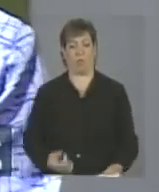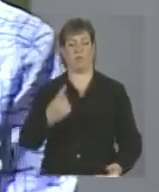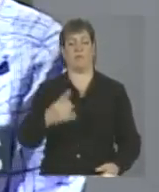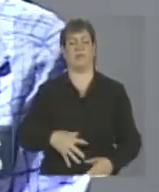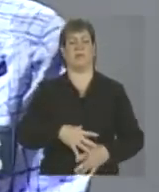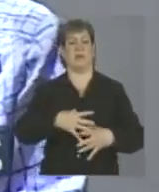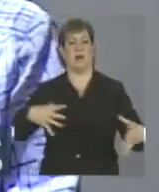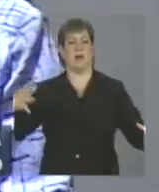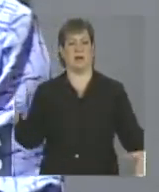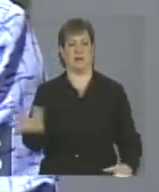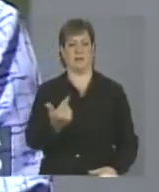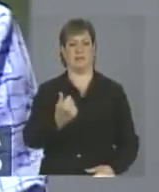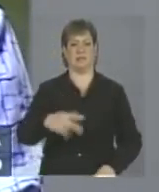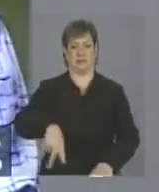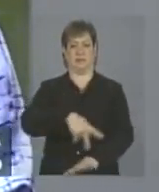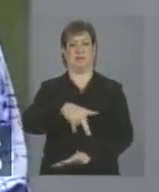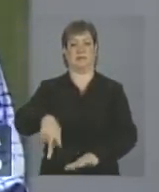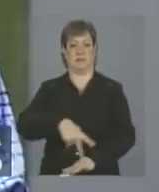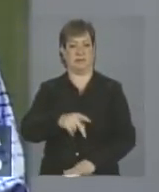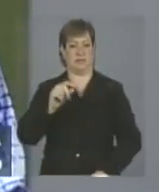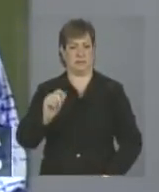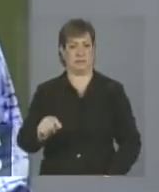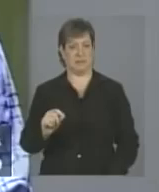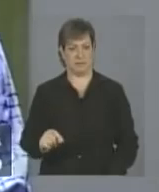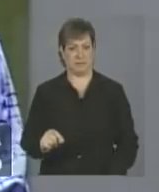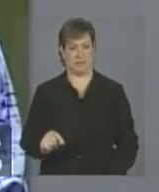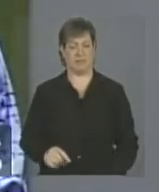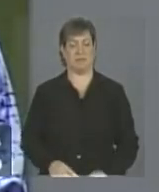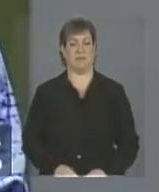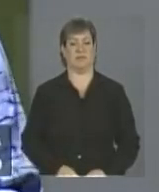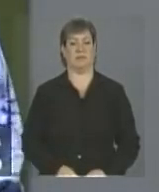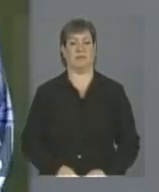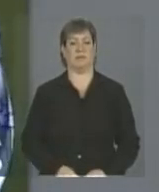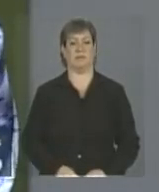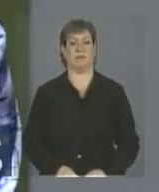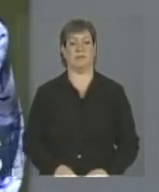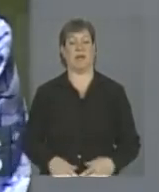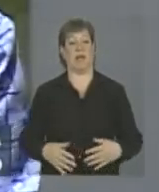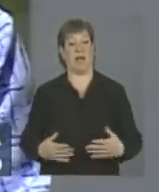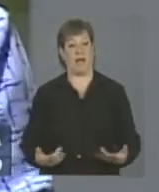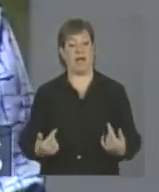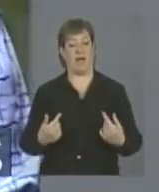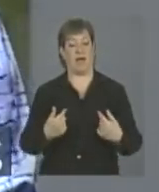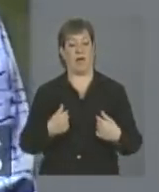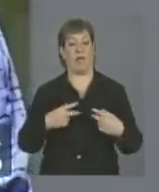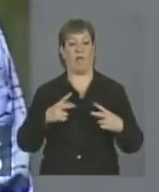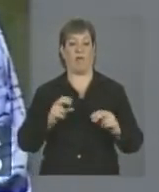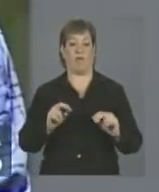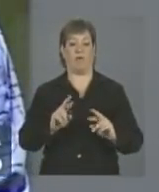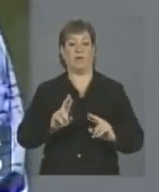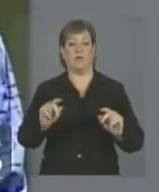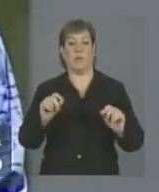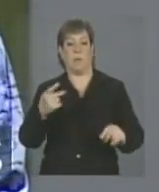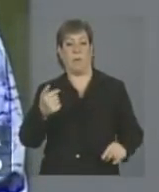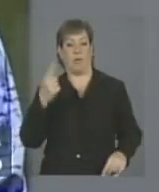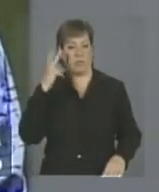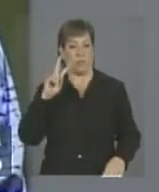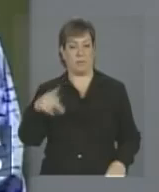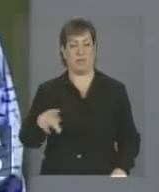numa grande nação e numa nação que, e aí eu vou divergir um pouco do Samuel,